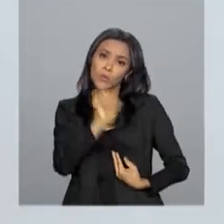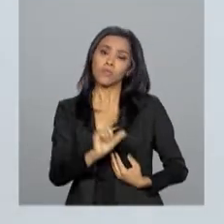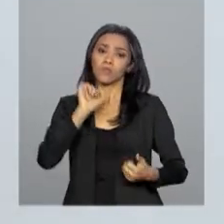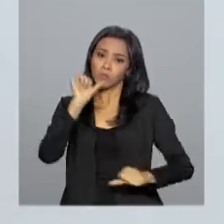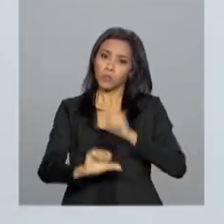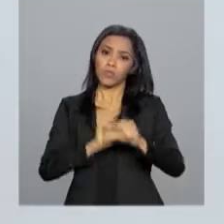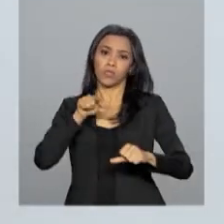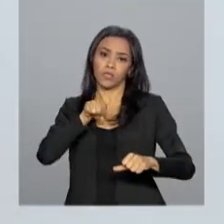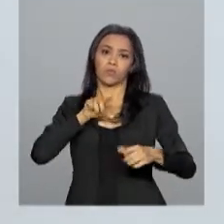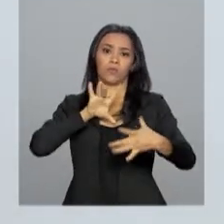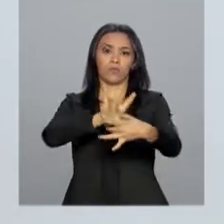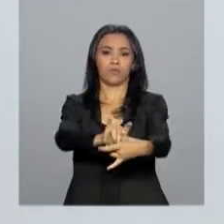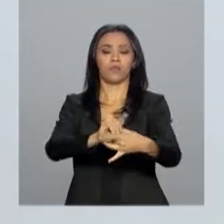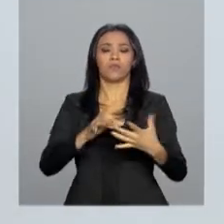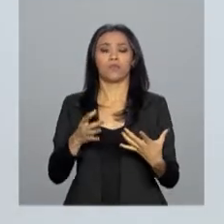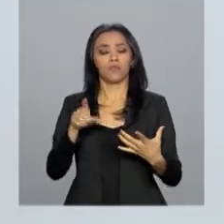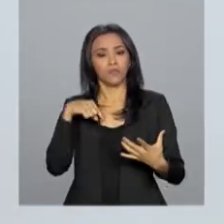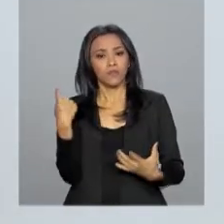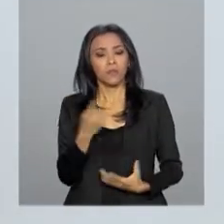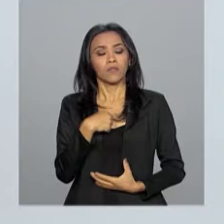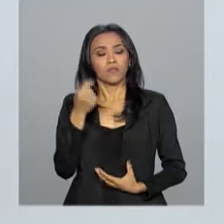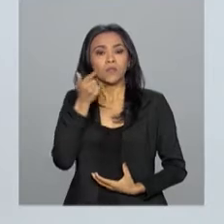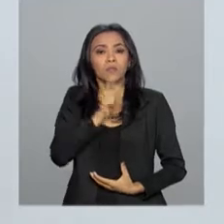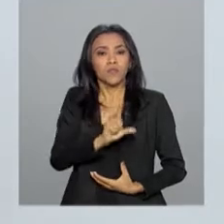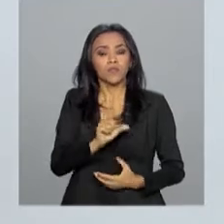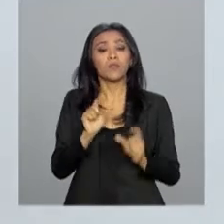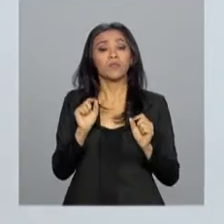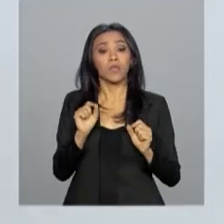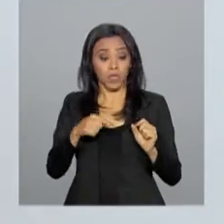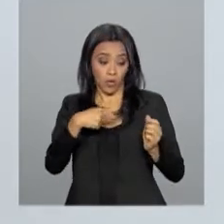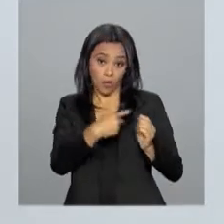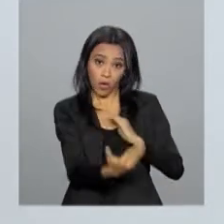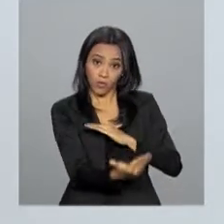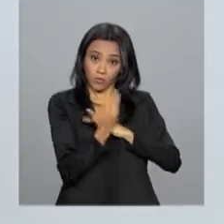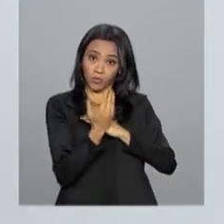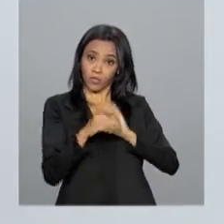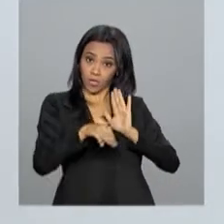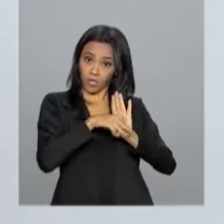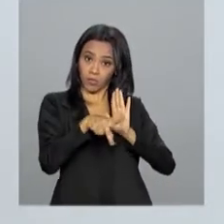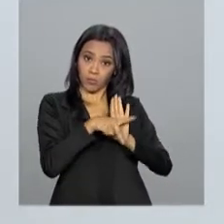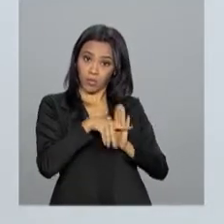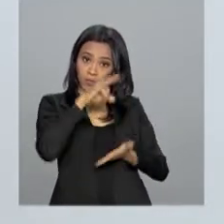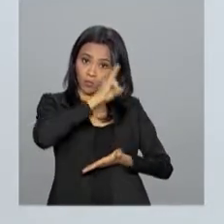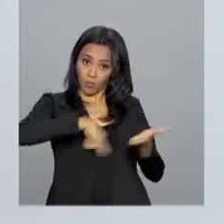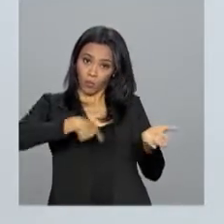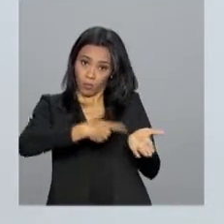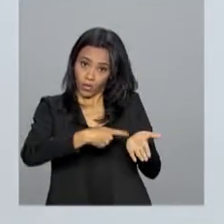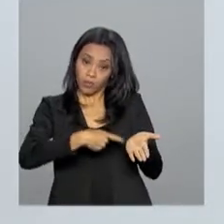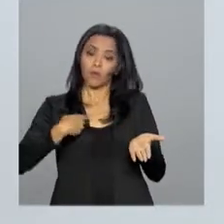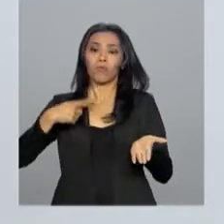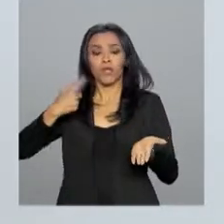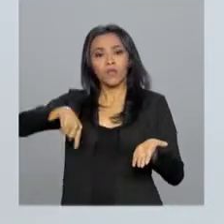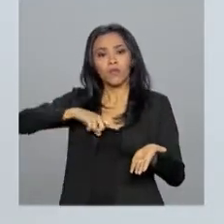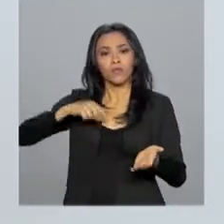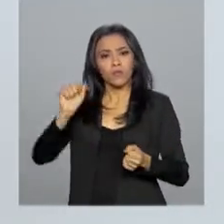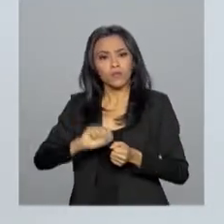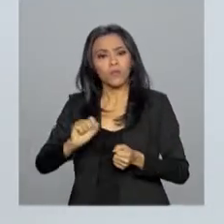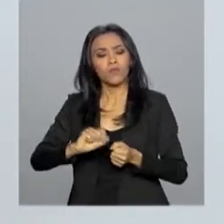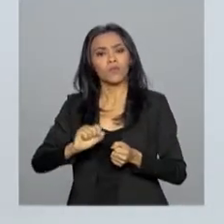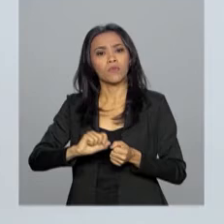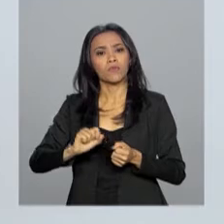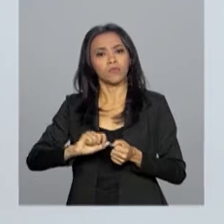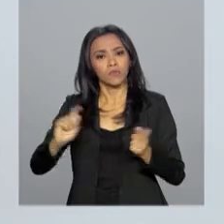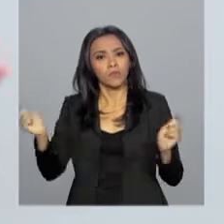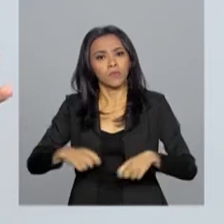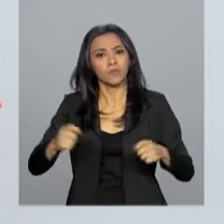que nós consigamos promover com essa medida provisória uma mudança de impacto para que possamos